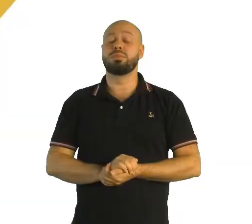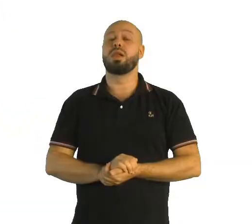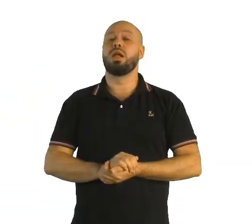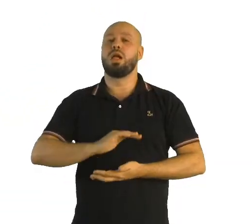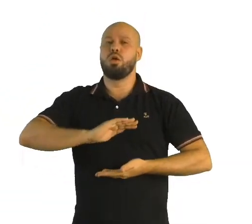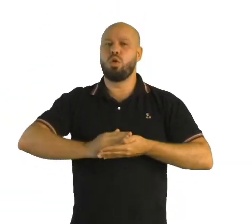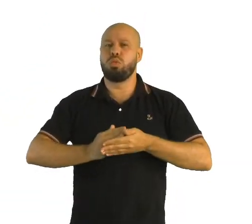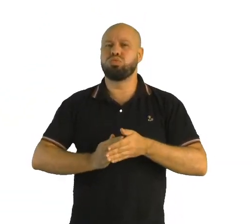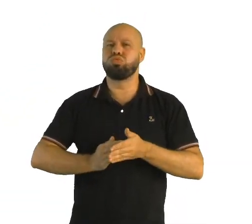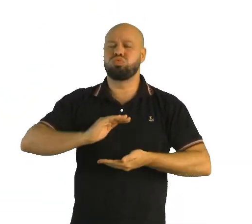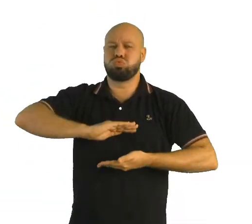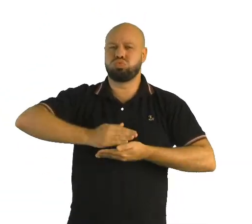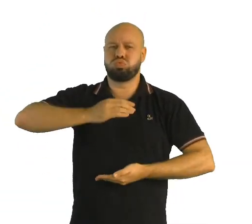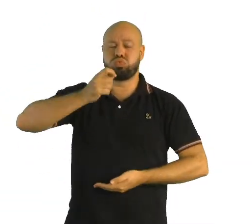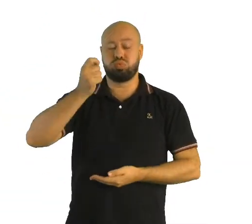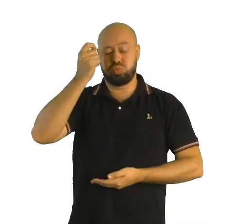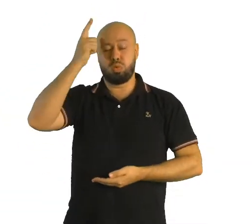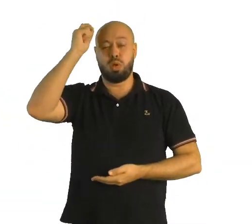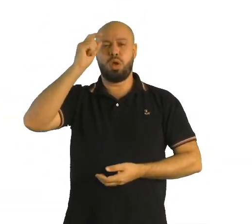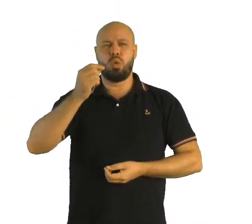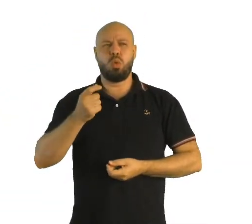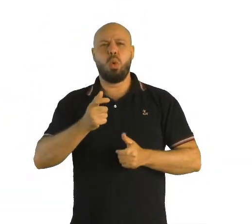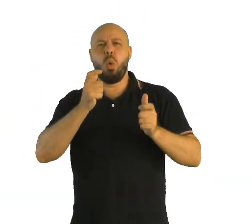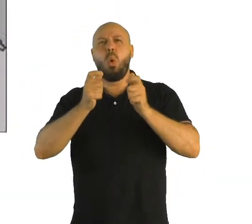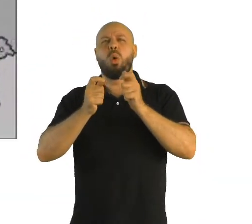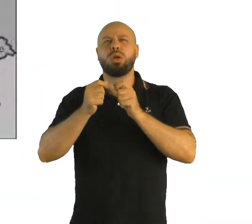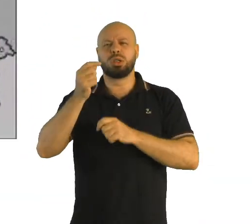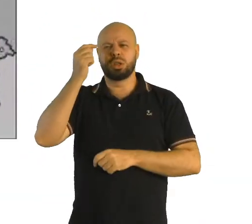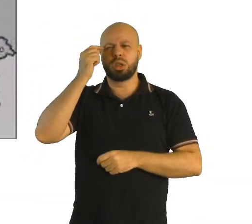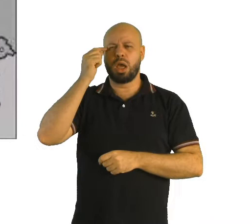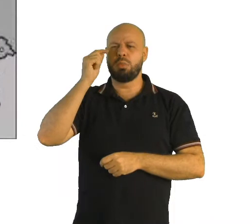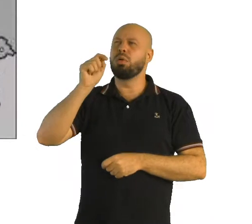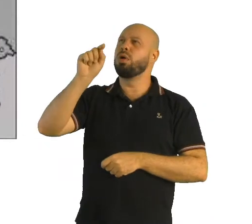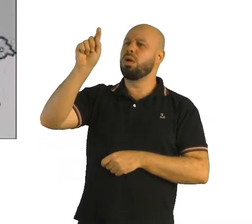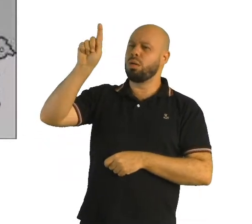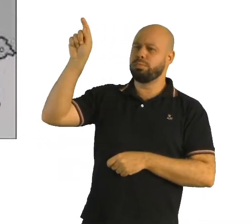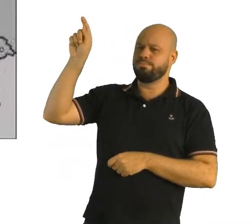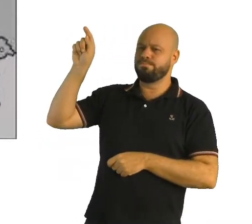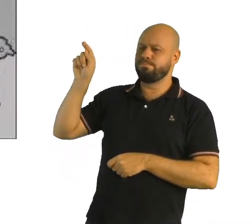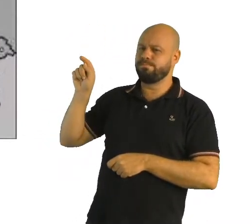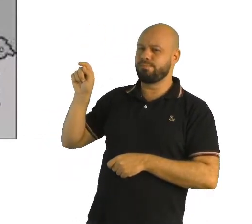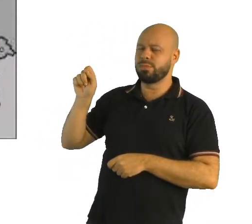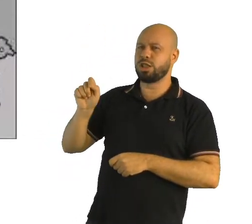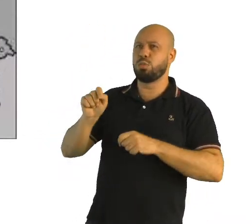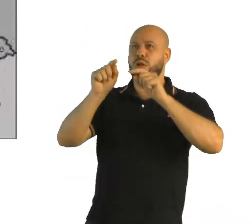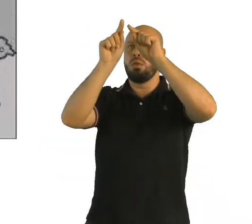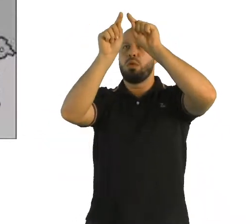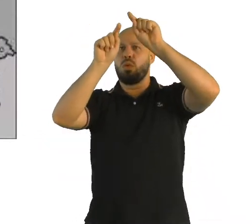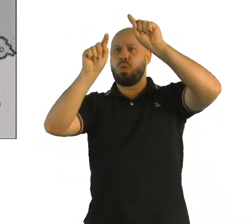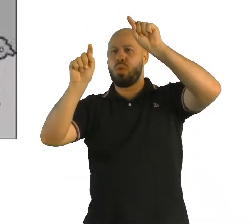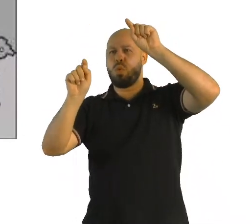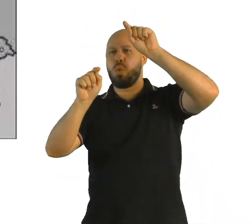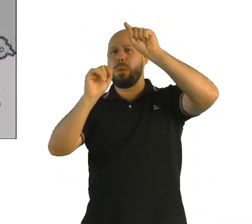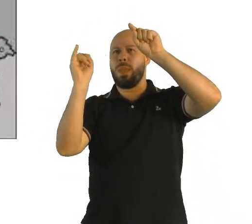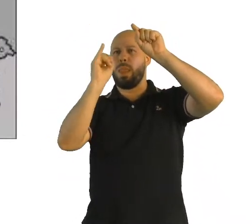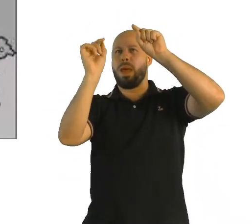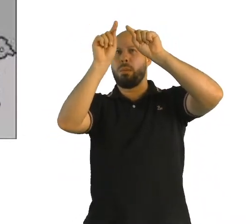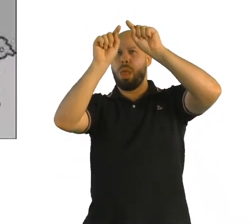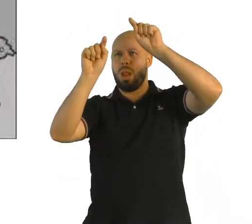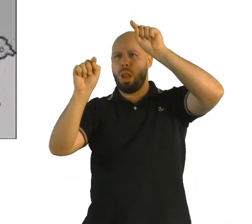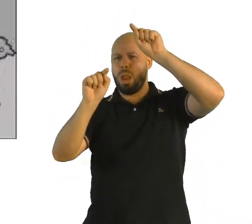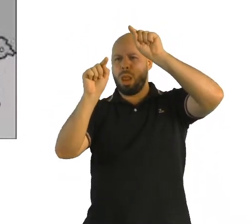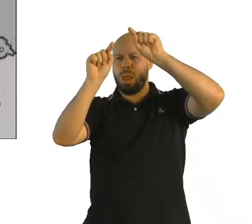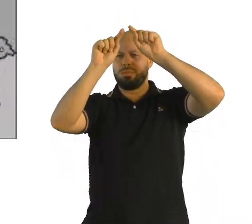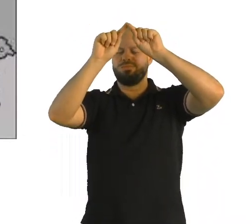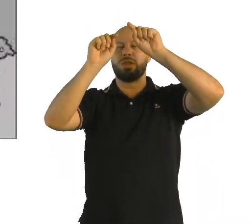ele surgiu na Península Itálica, nas cidades itálicas, onde principalmente houve uma grande